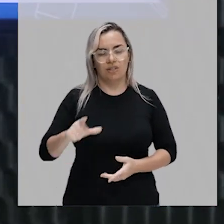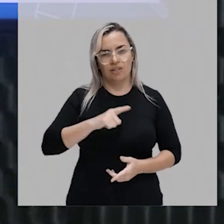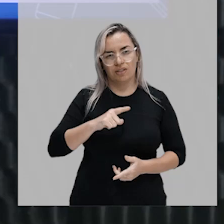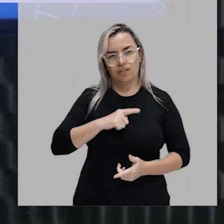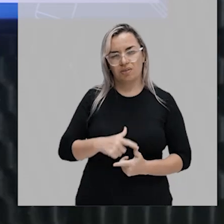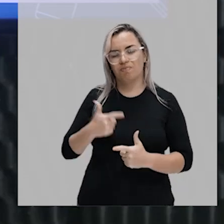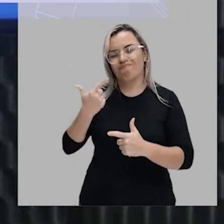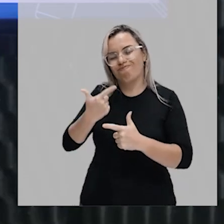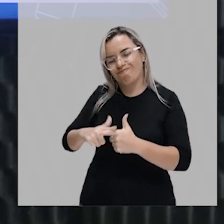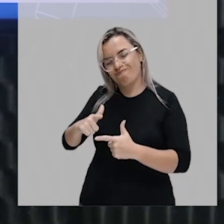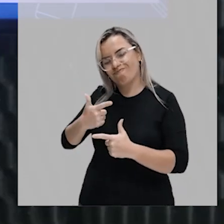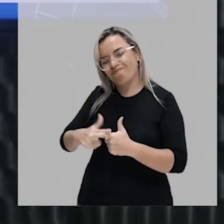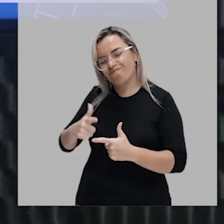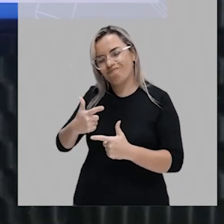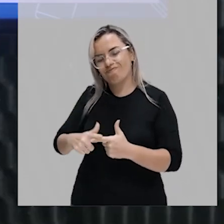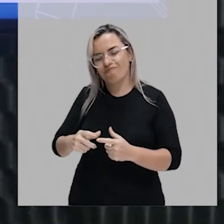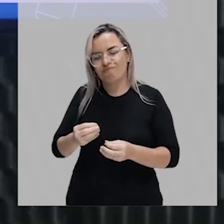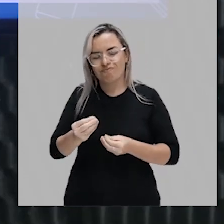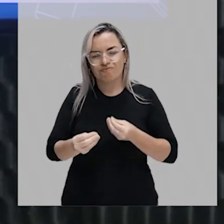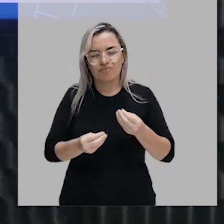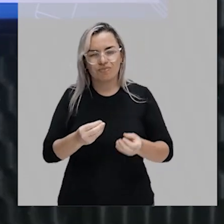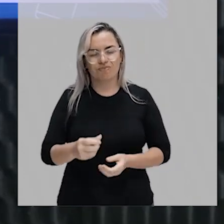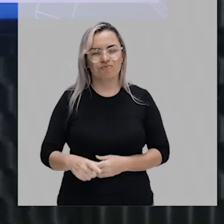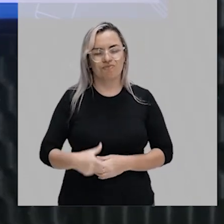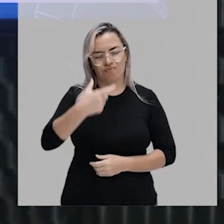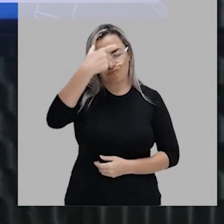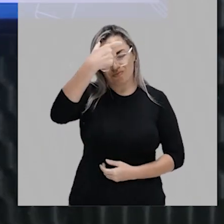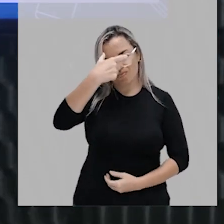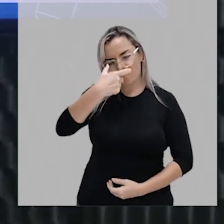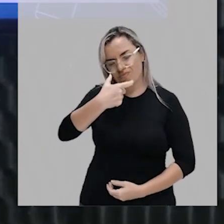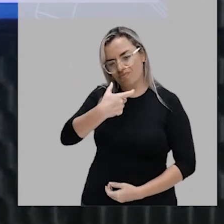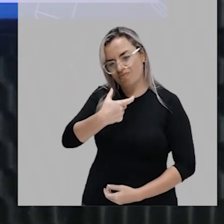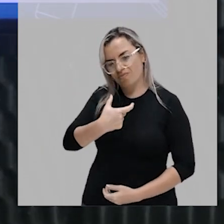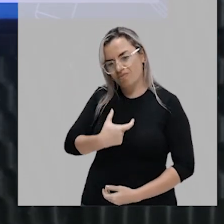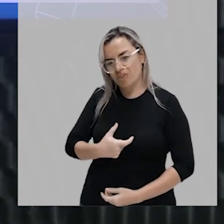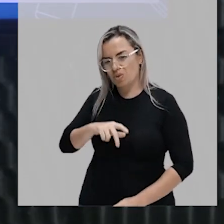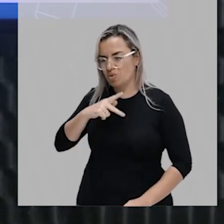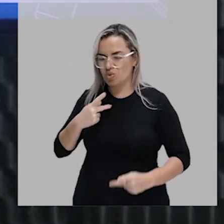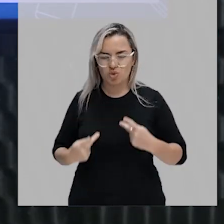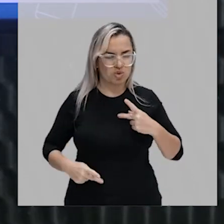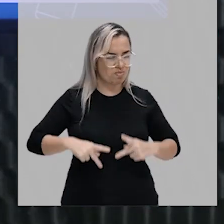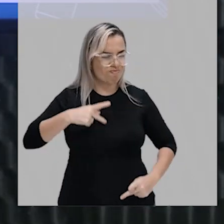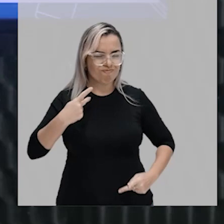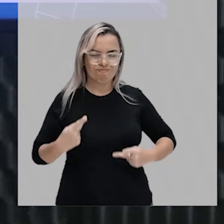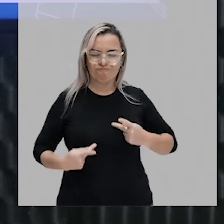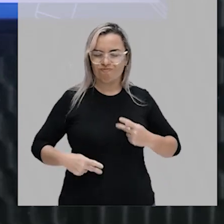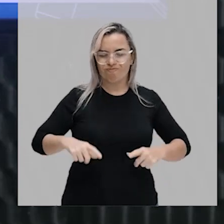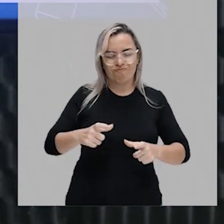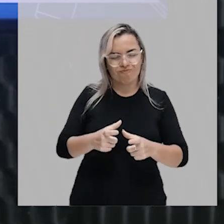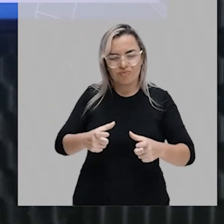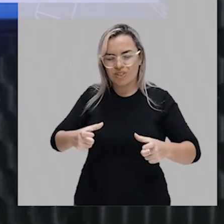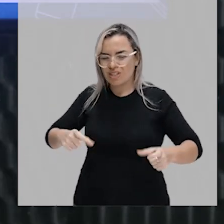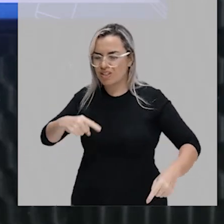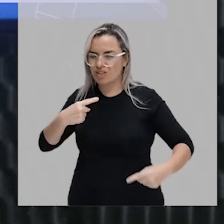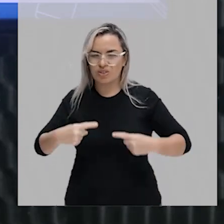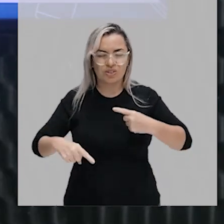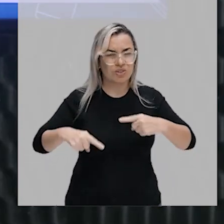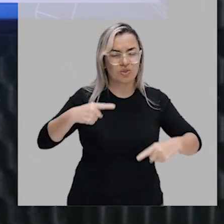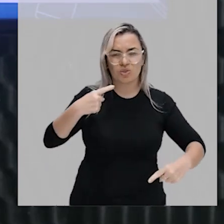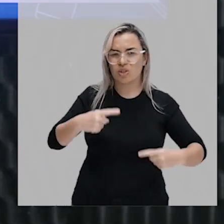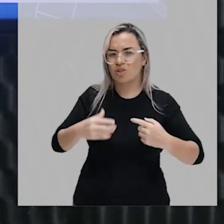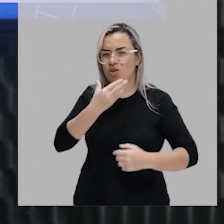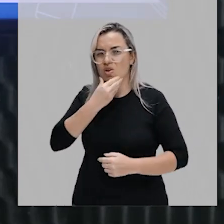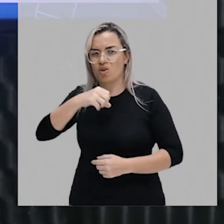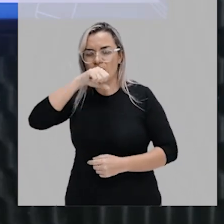existenciais, principalmente, né? Tem discussão com os pais porque a sua taxa hormonal ela está muito elevada e começam a ter